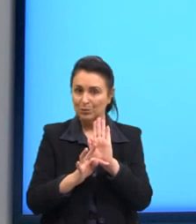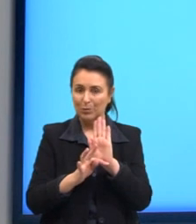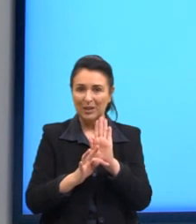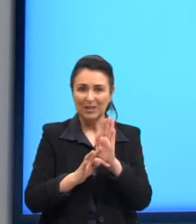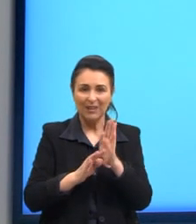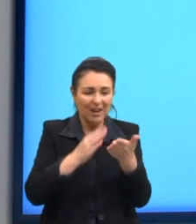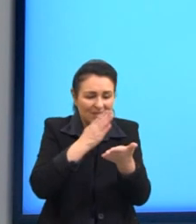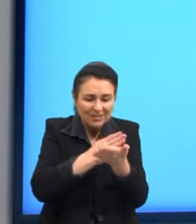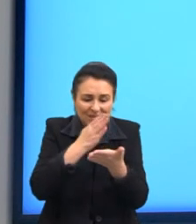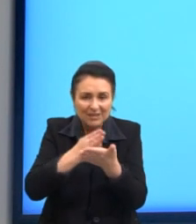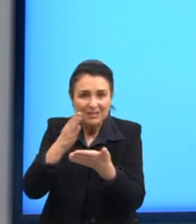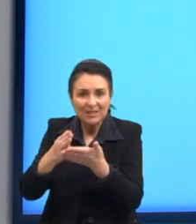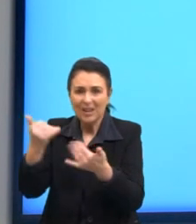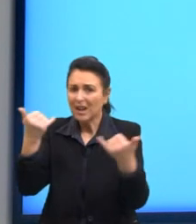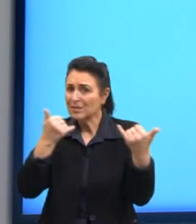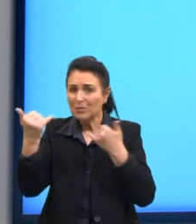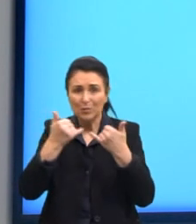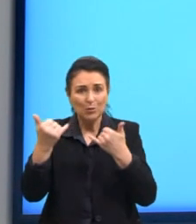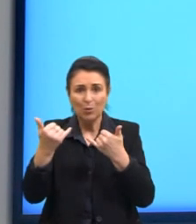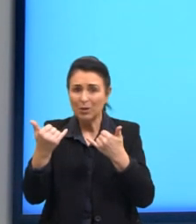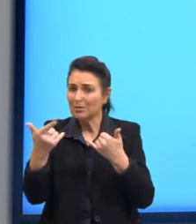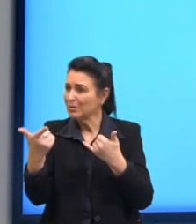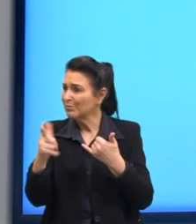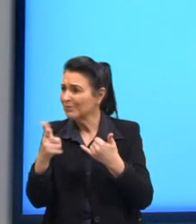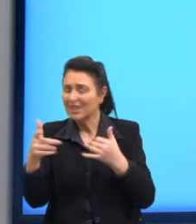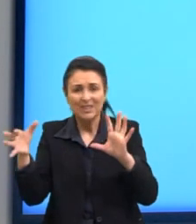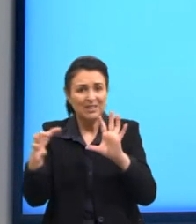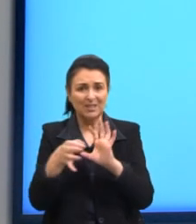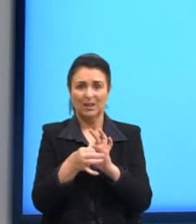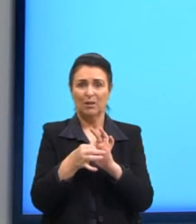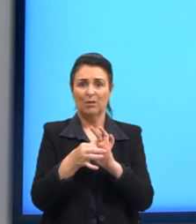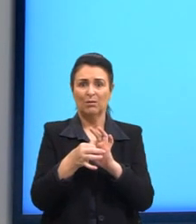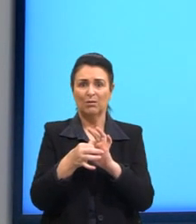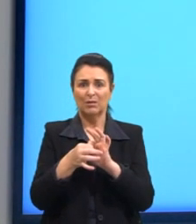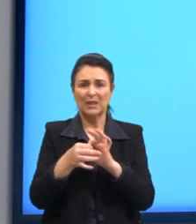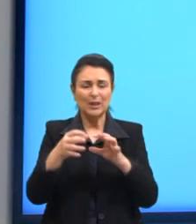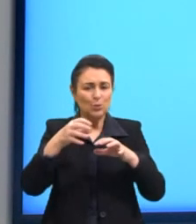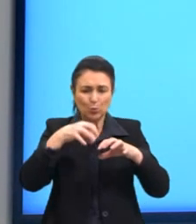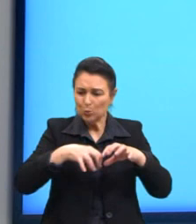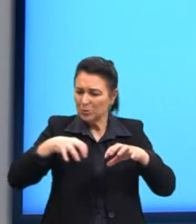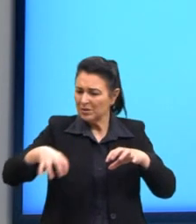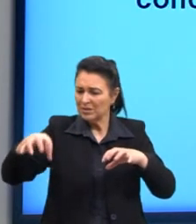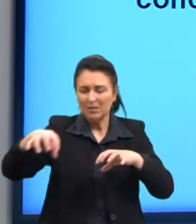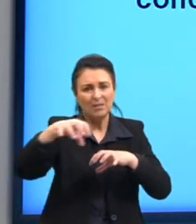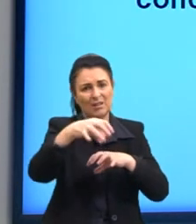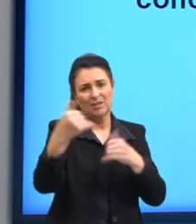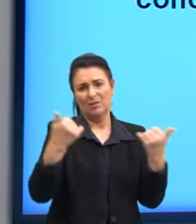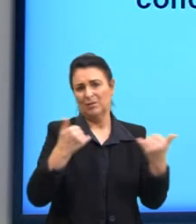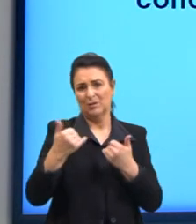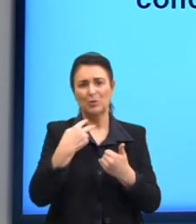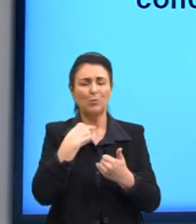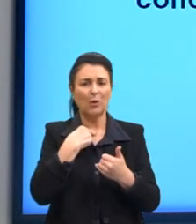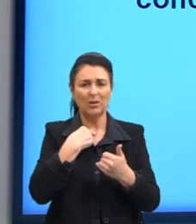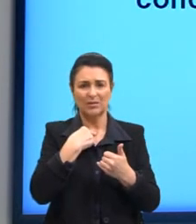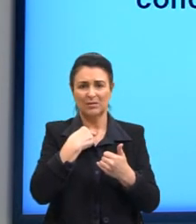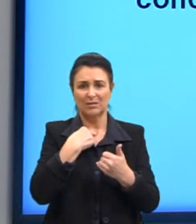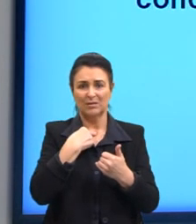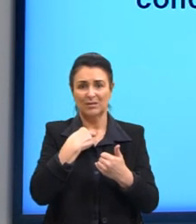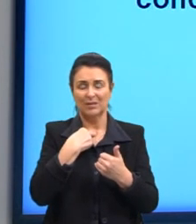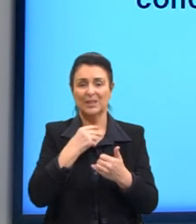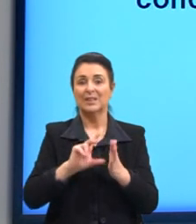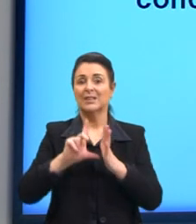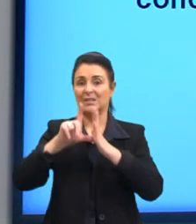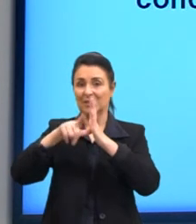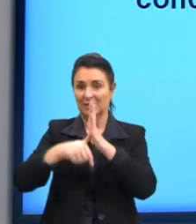as informações não estão interligadas elas estão soltas e depois